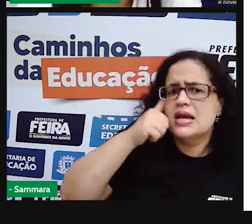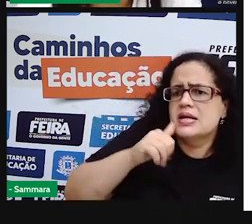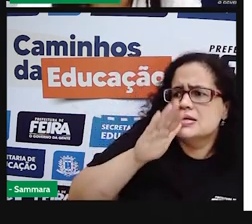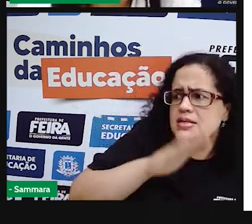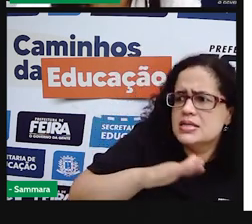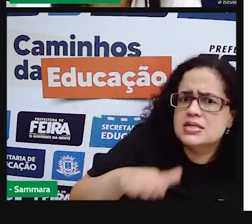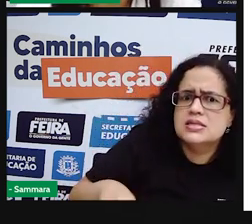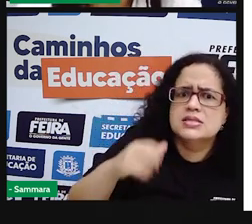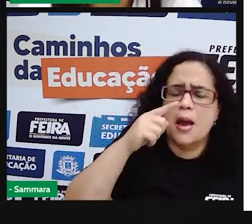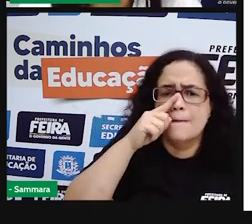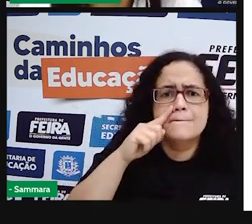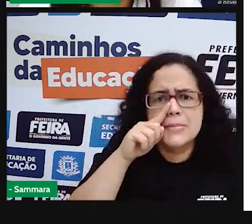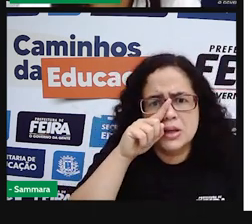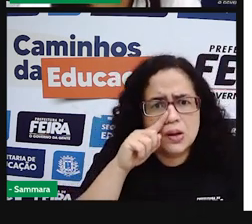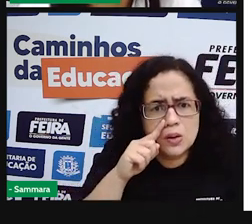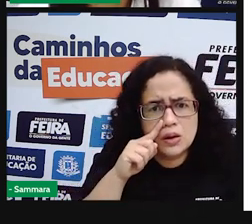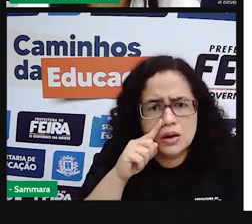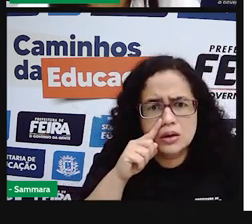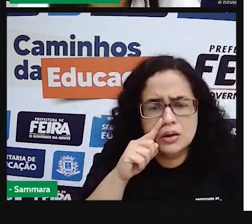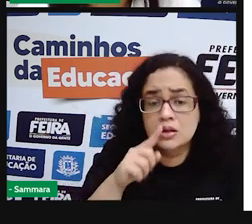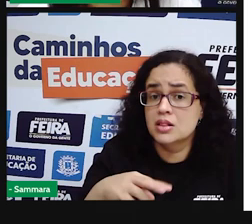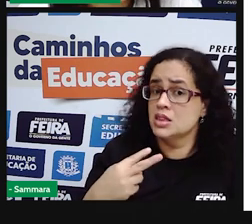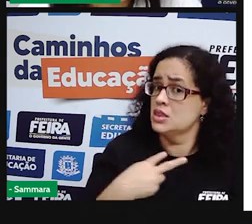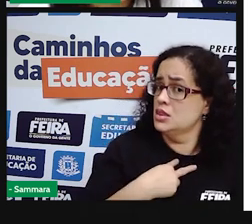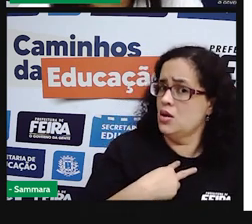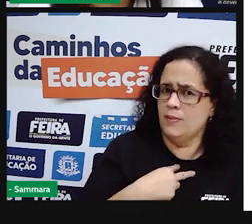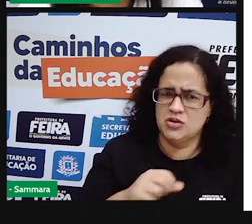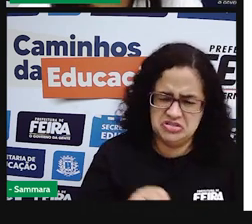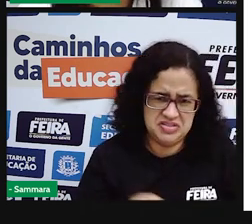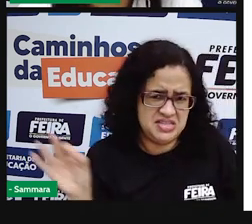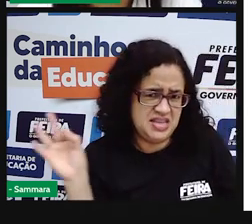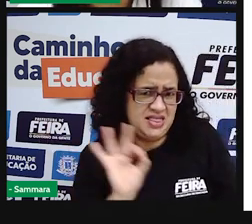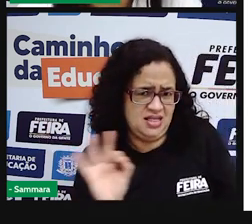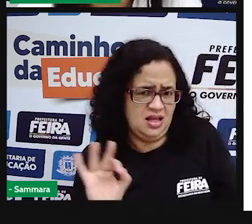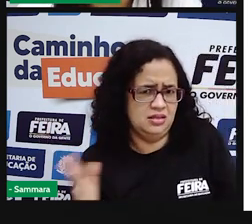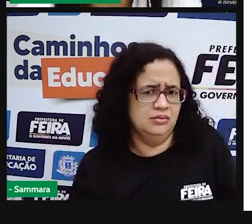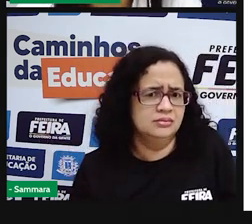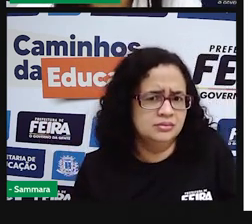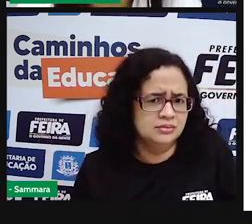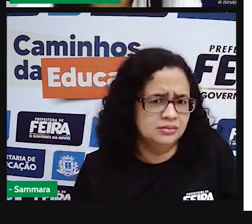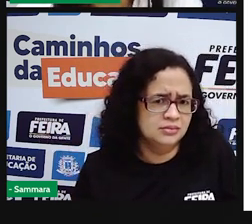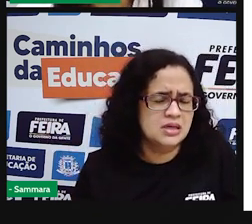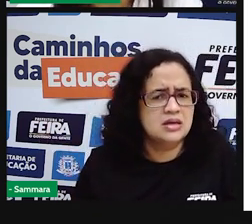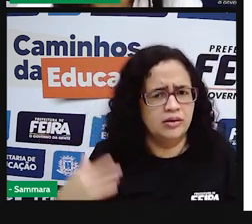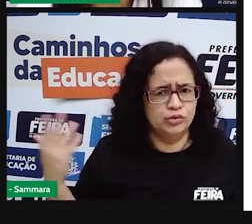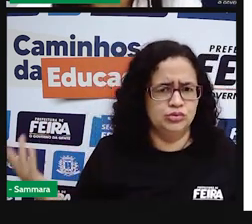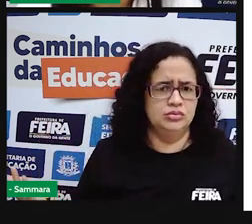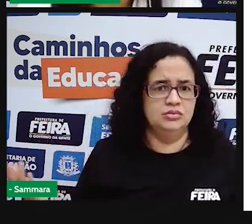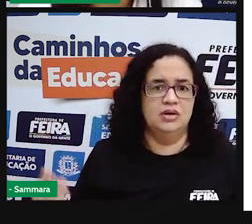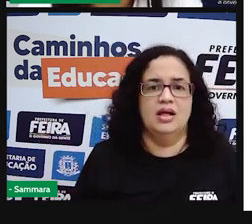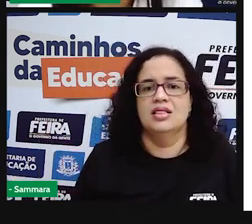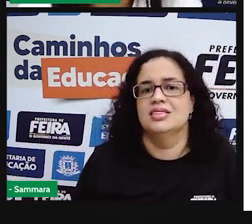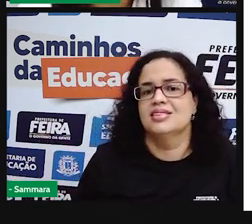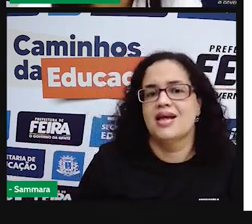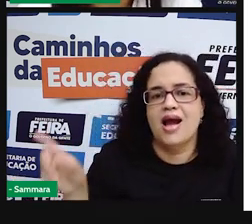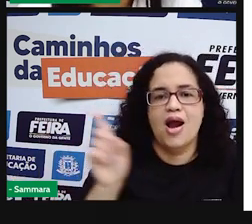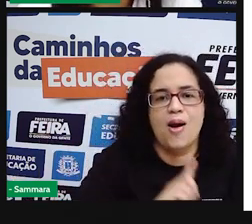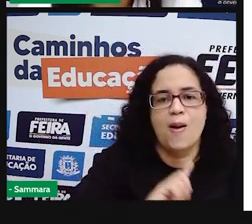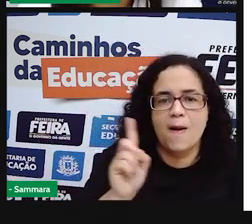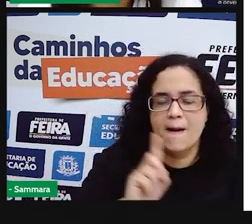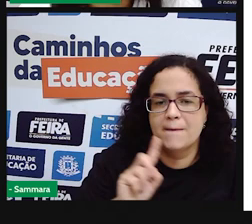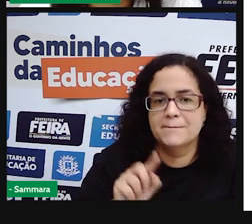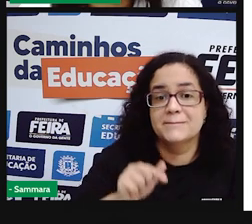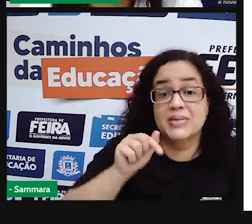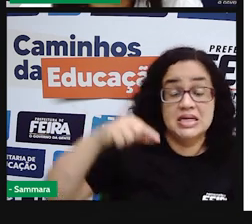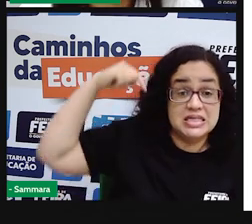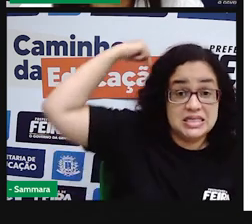sou. Ara, não pode fazer nada? Será o São Benedito? Não, este aí é o